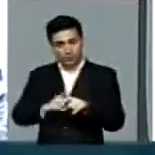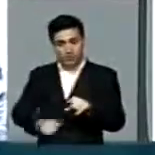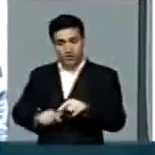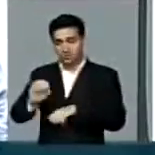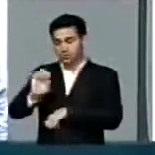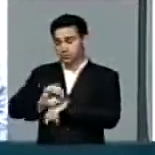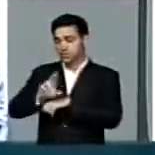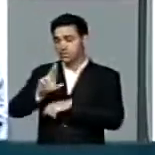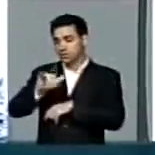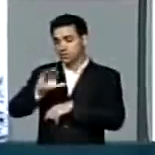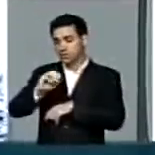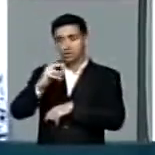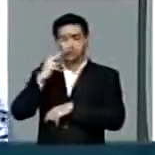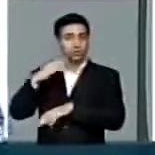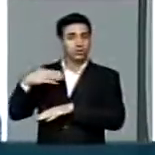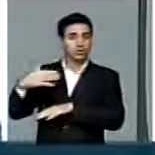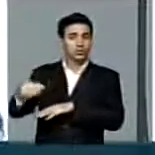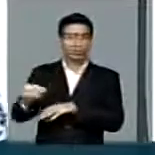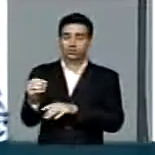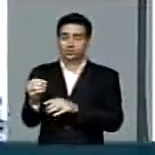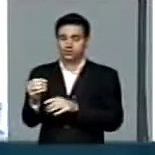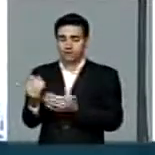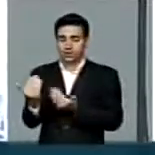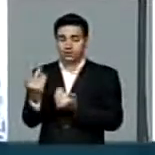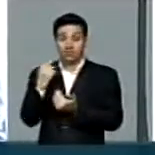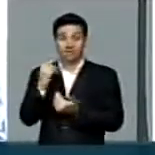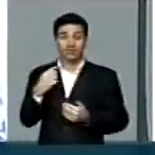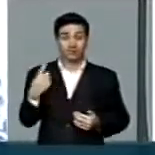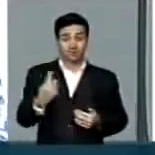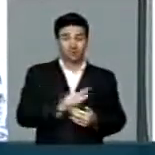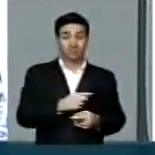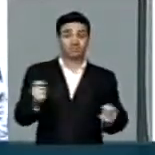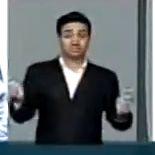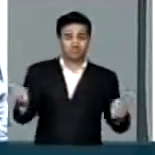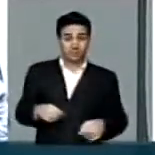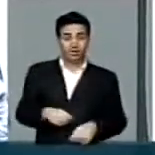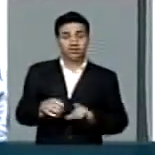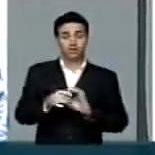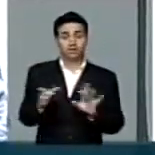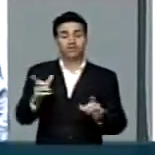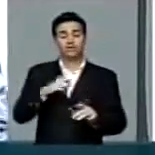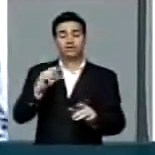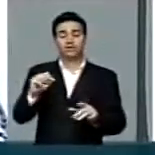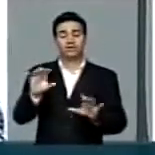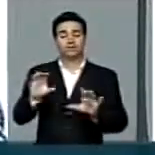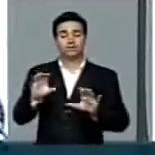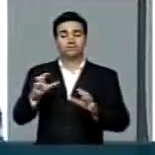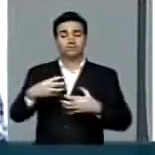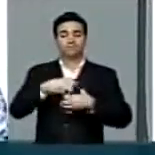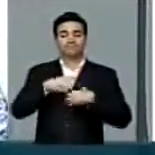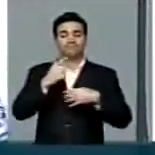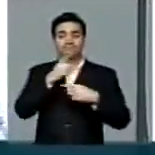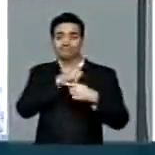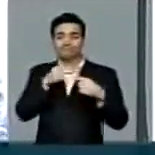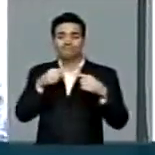por nossa juventude e para que a gente possa ter esse espírito de